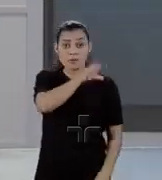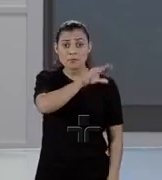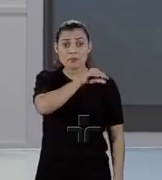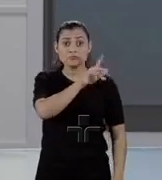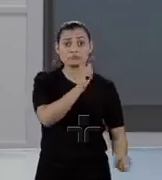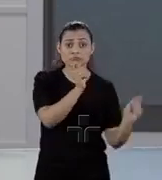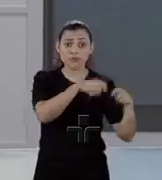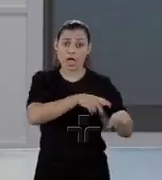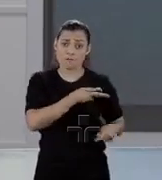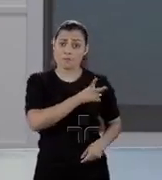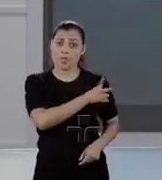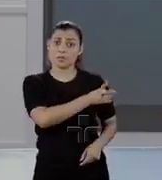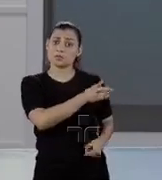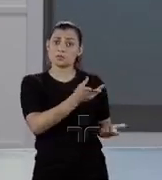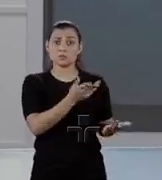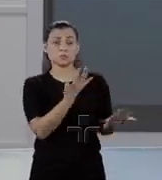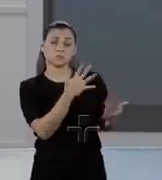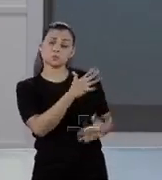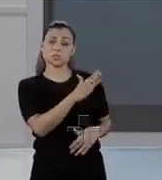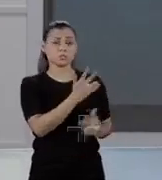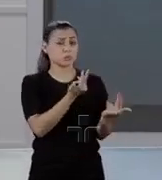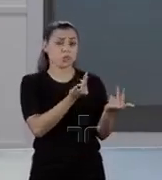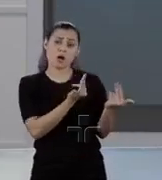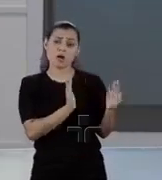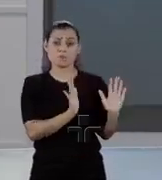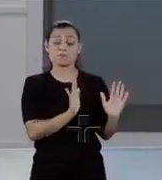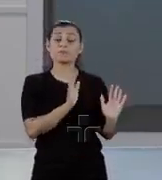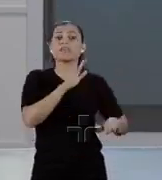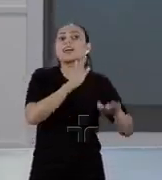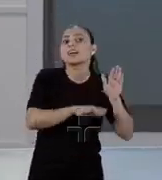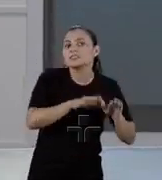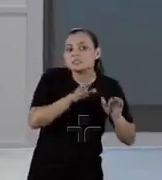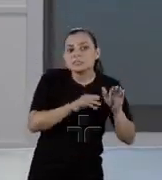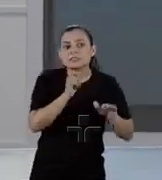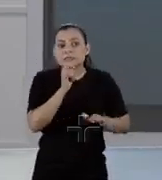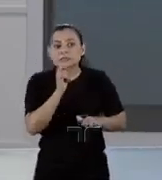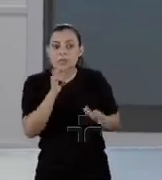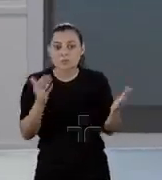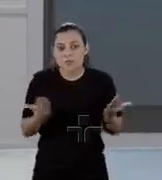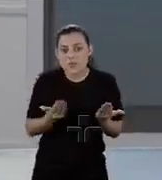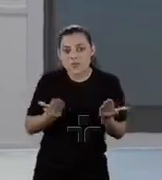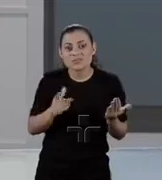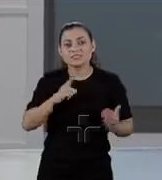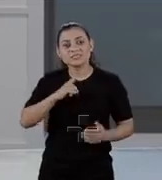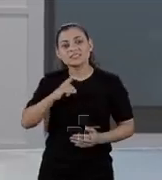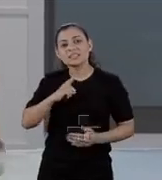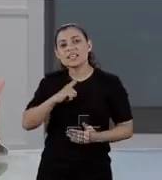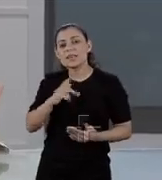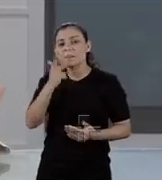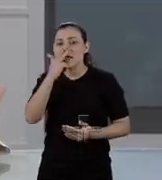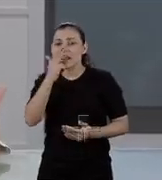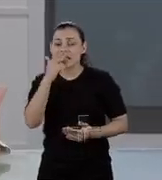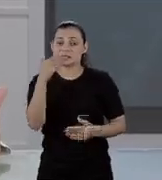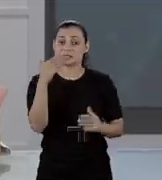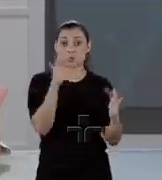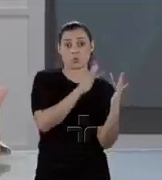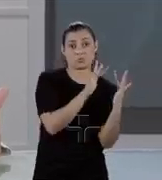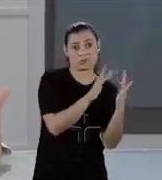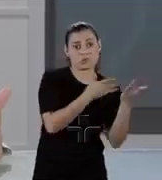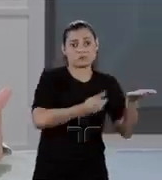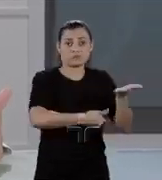permanece mais ou menos do mesmo jeito. É claro que você pode falar que hoje existe muito acesso